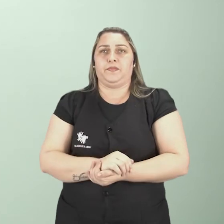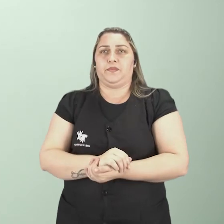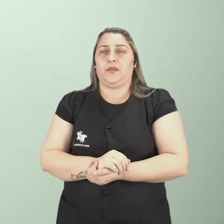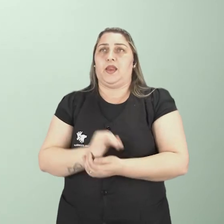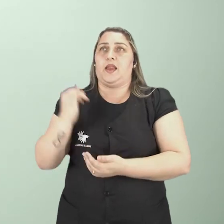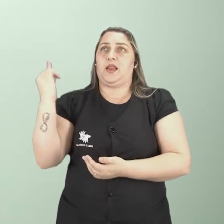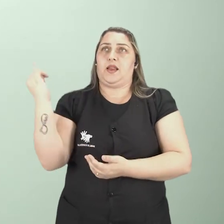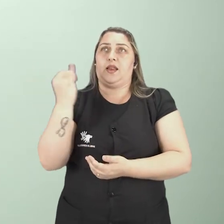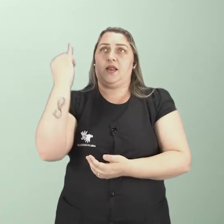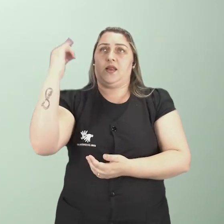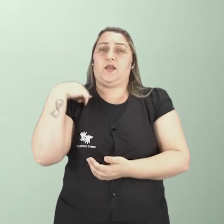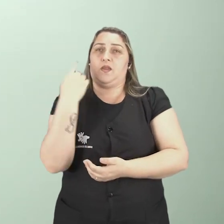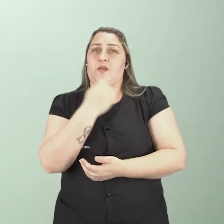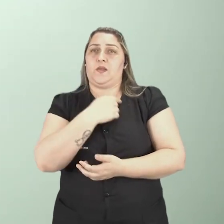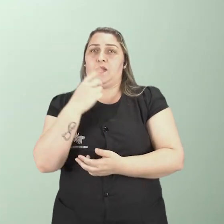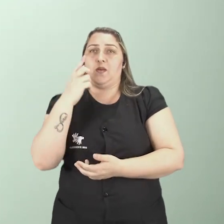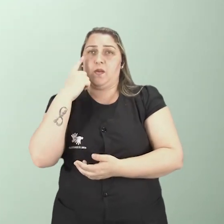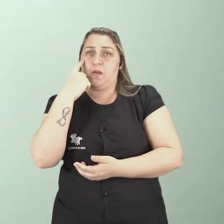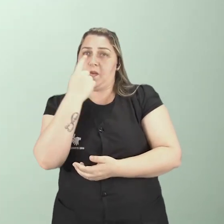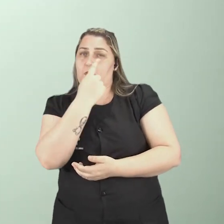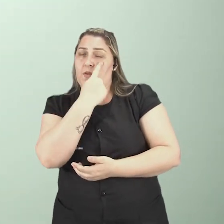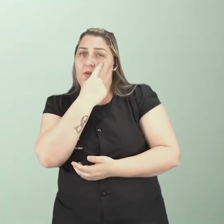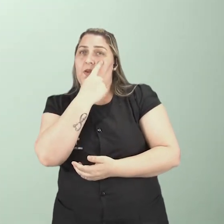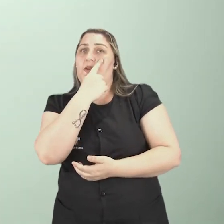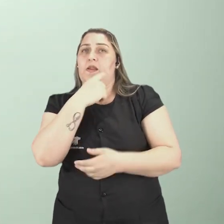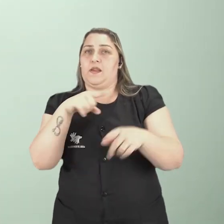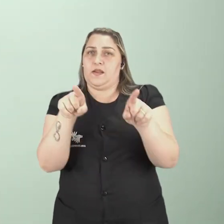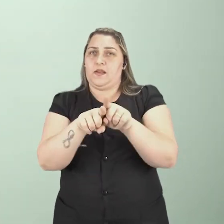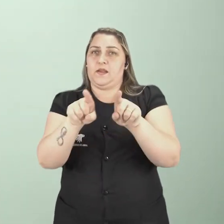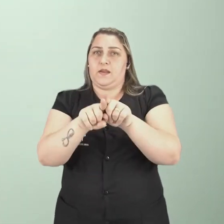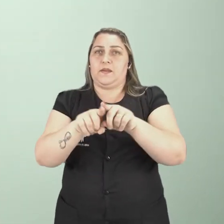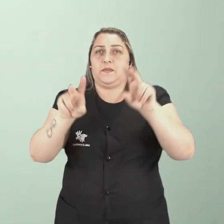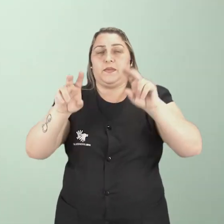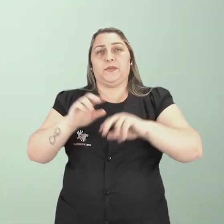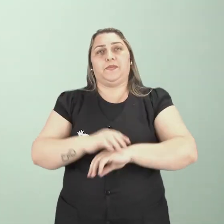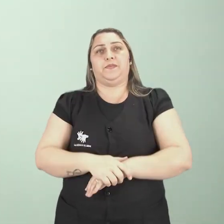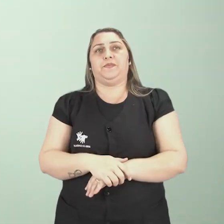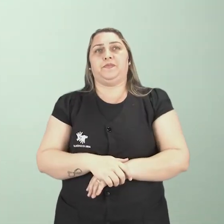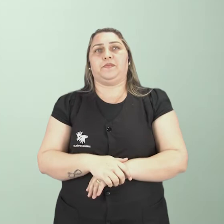a importância dos nossos olhos e a anatomia dos nossos olhos.